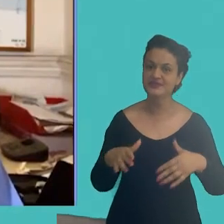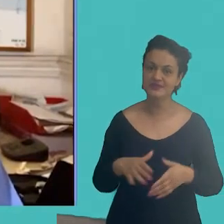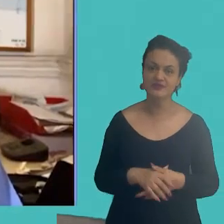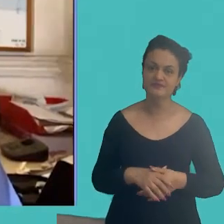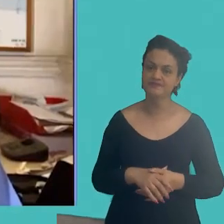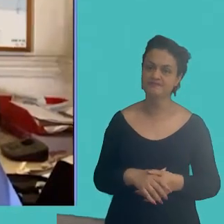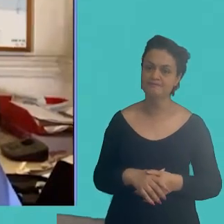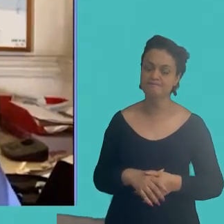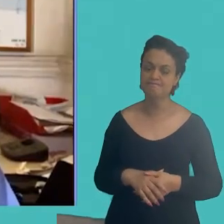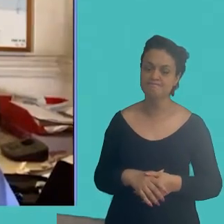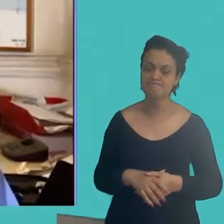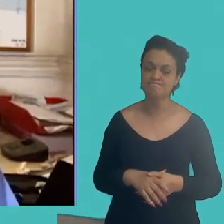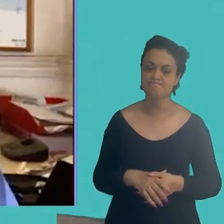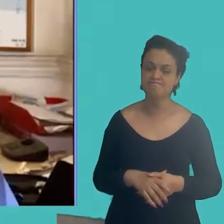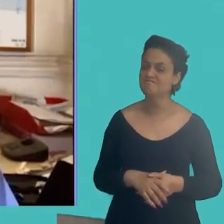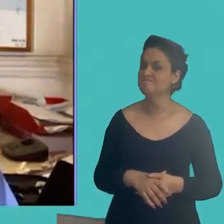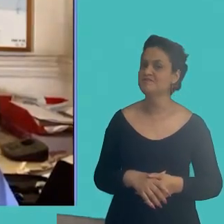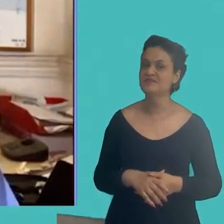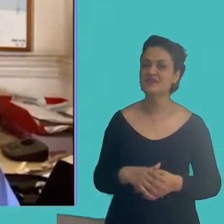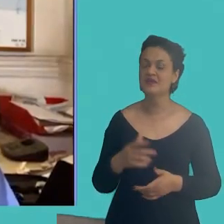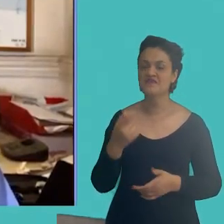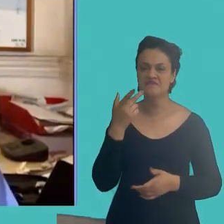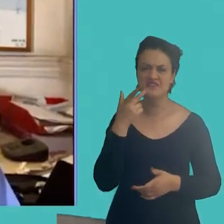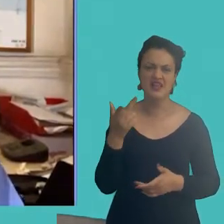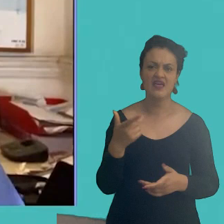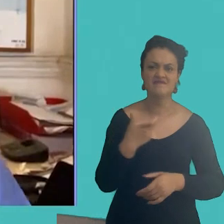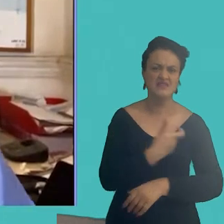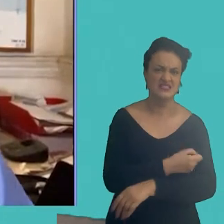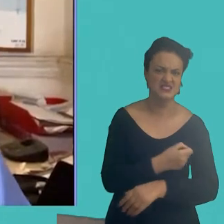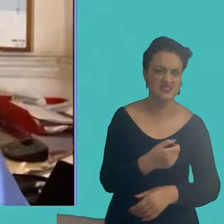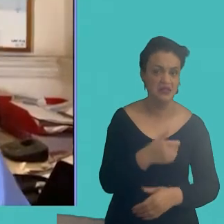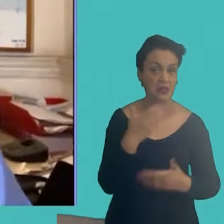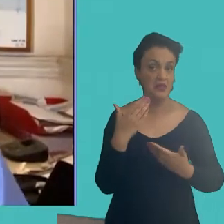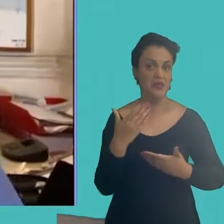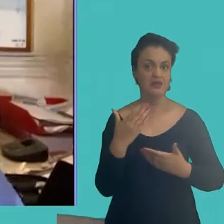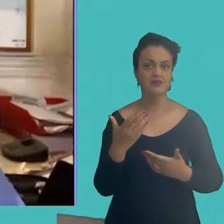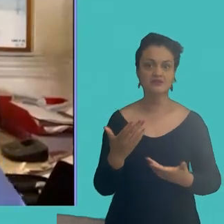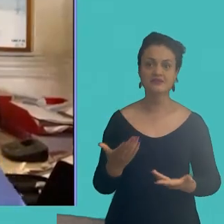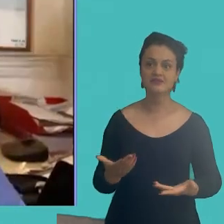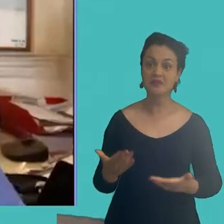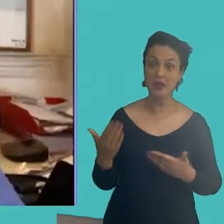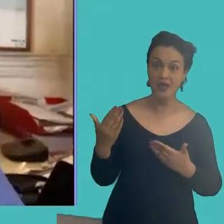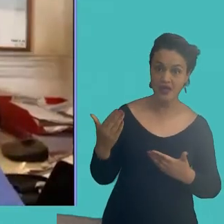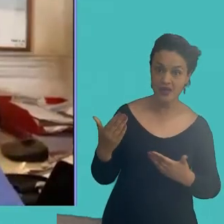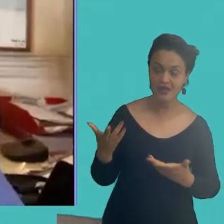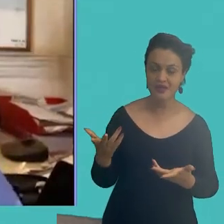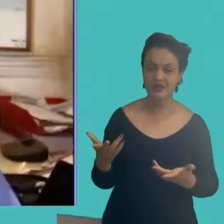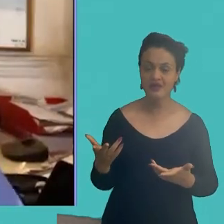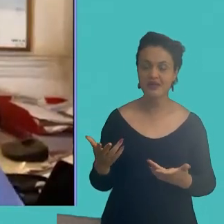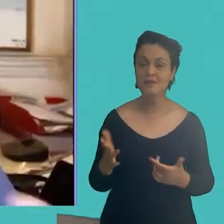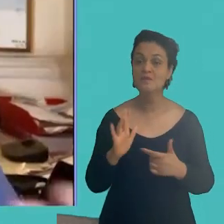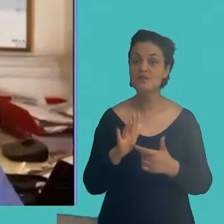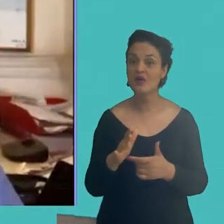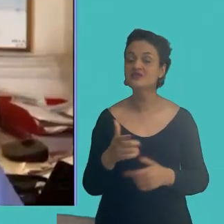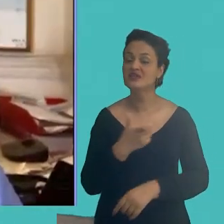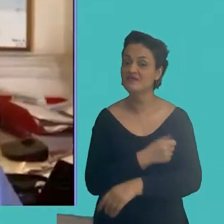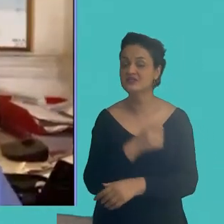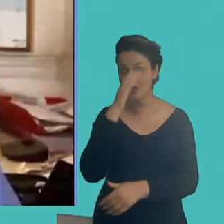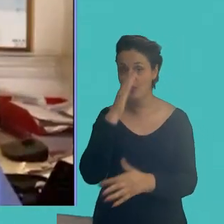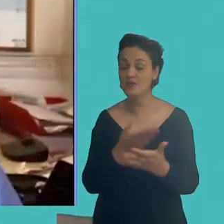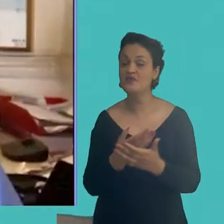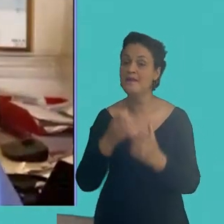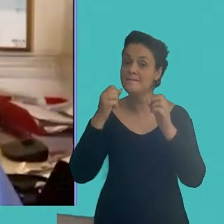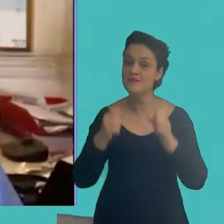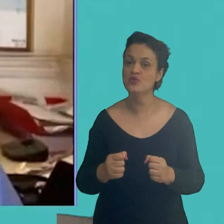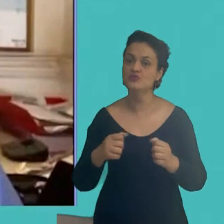de contestar a eficácia, por exemplo, da vacinação, quando é evidente para quem eu me considero